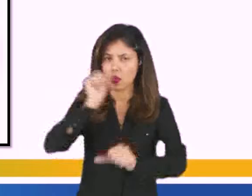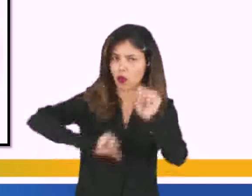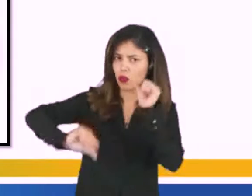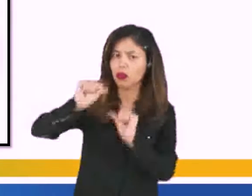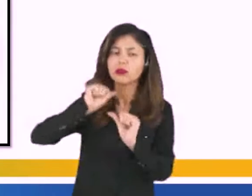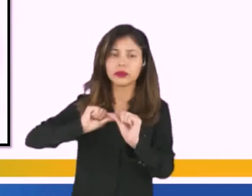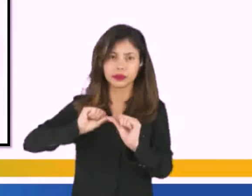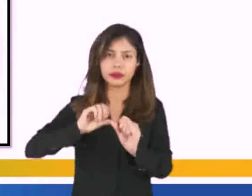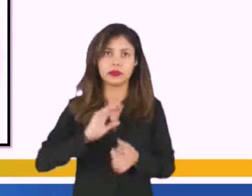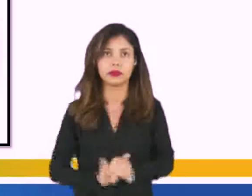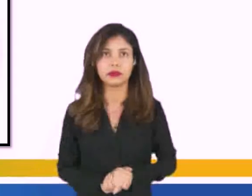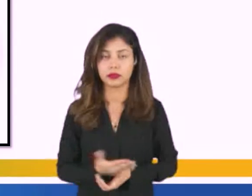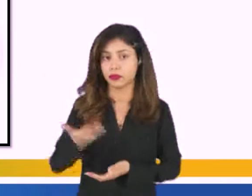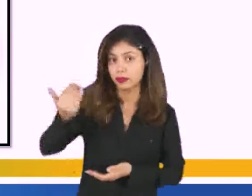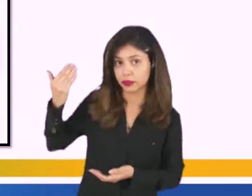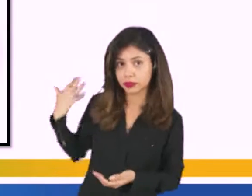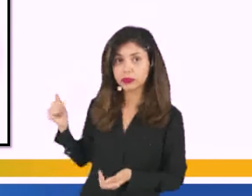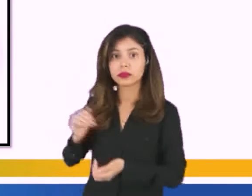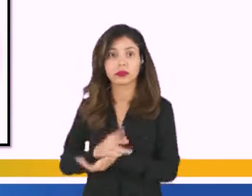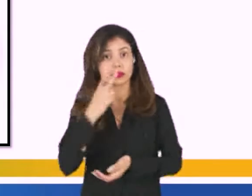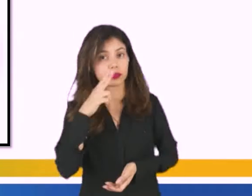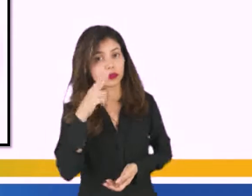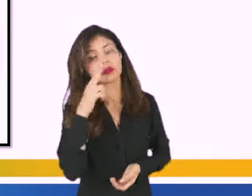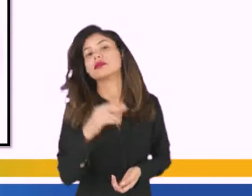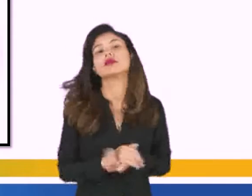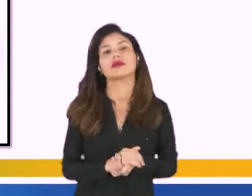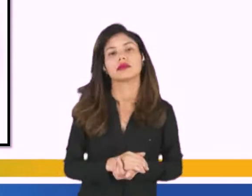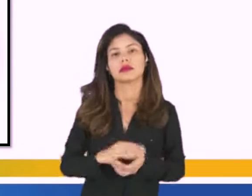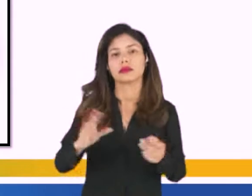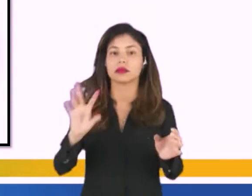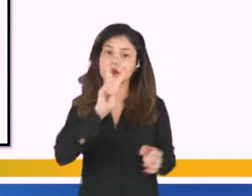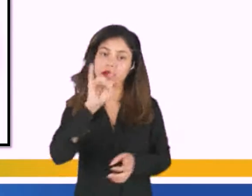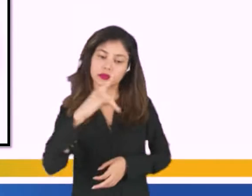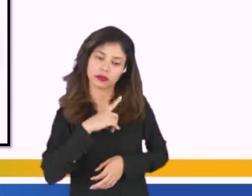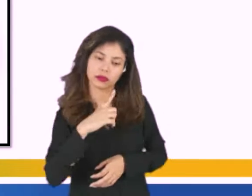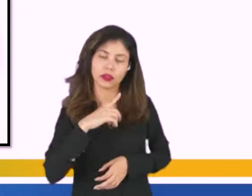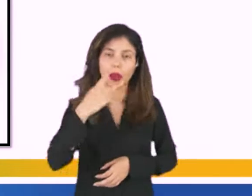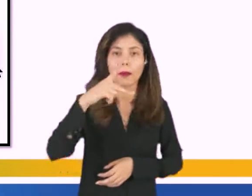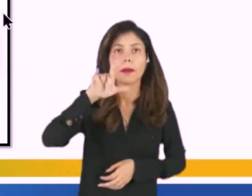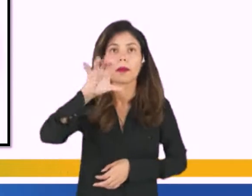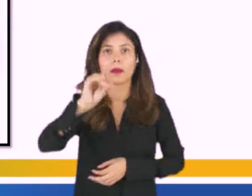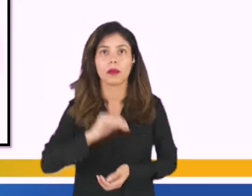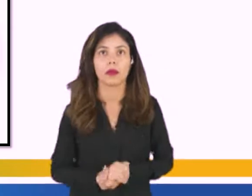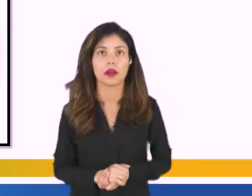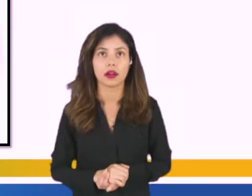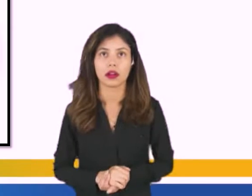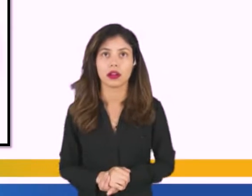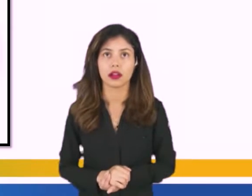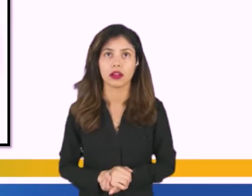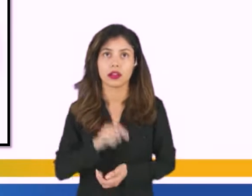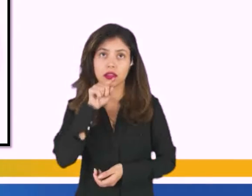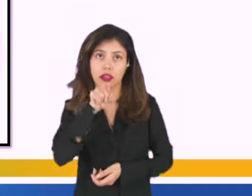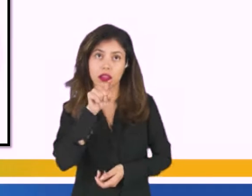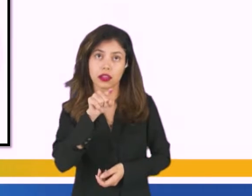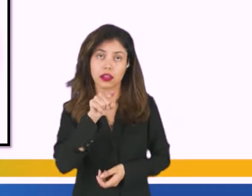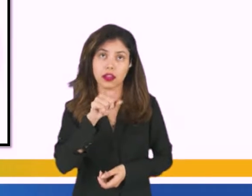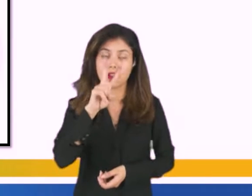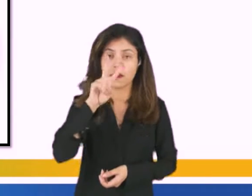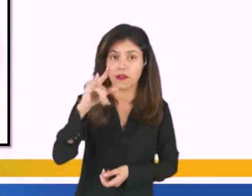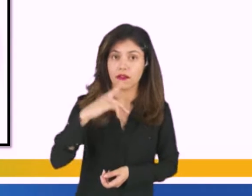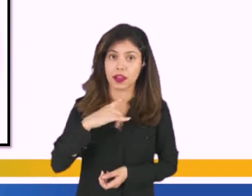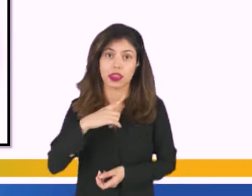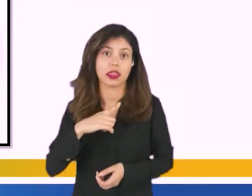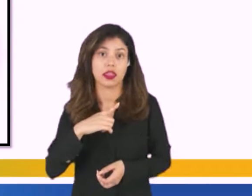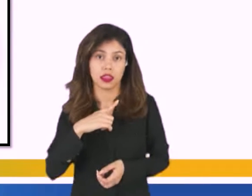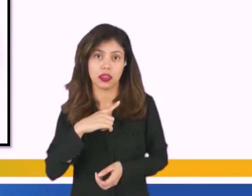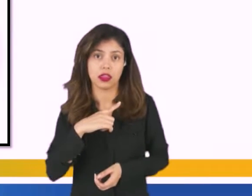contrário que a anterior, você viu que ela não formava polo, o A quer dizer não. Essa daqui vai criar uma carga